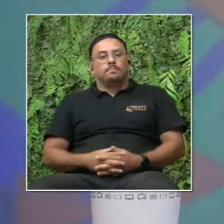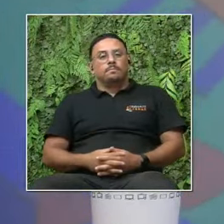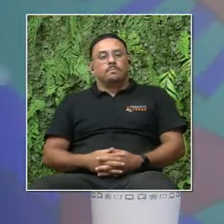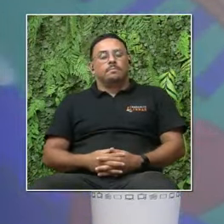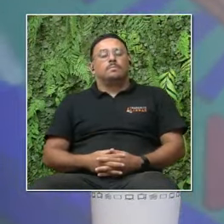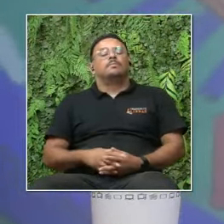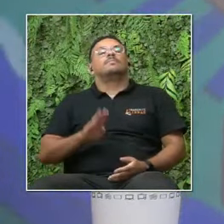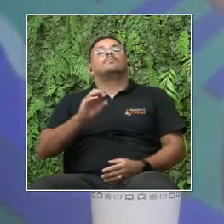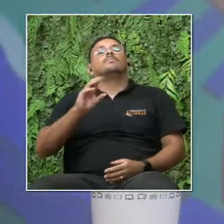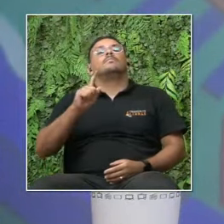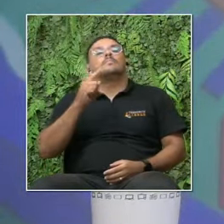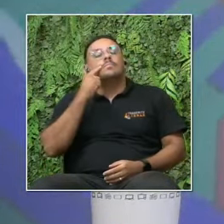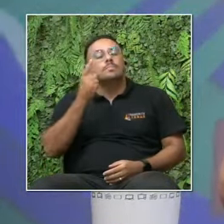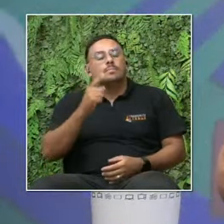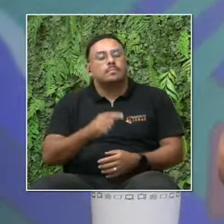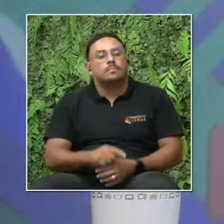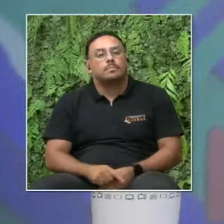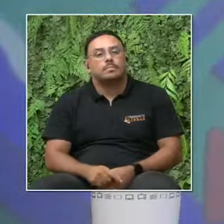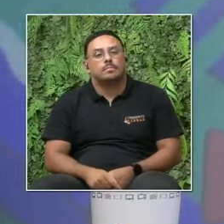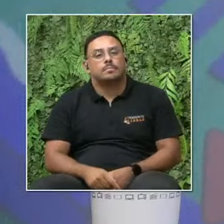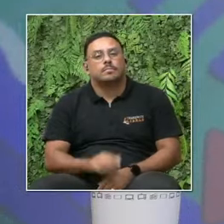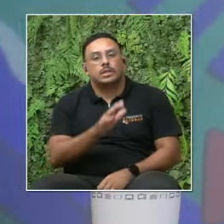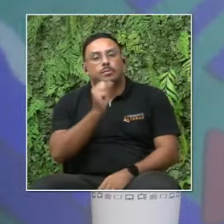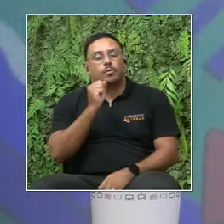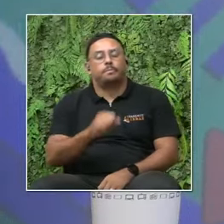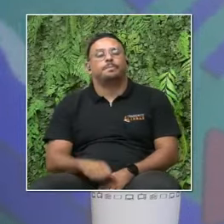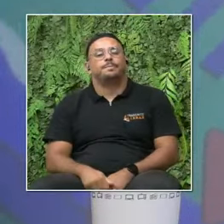loja fala